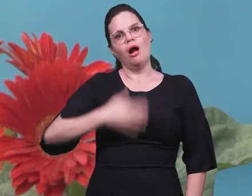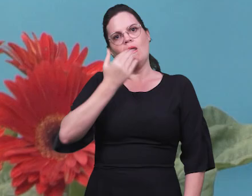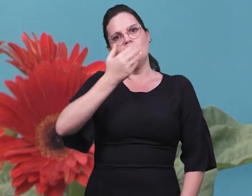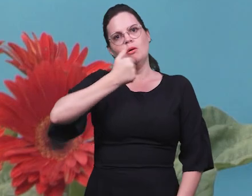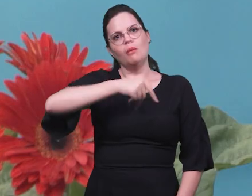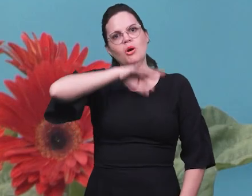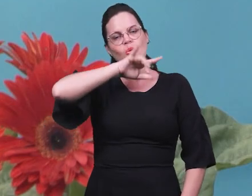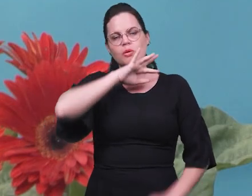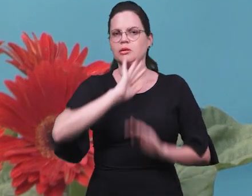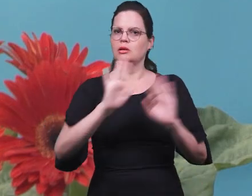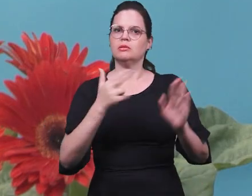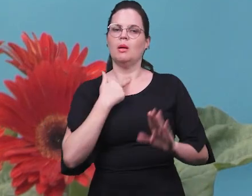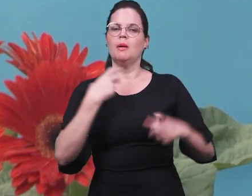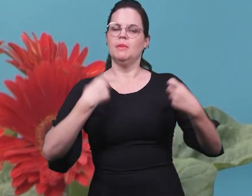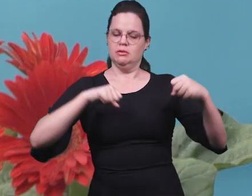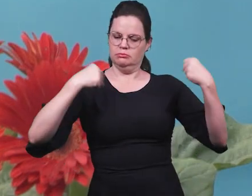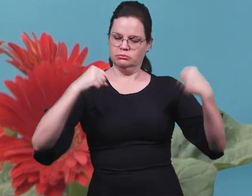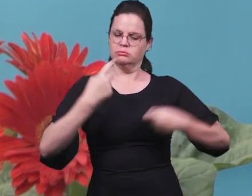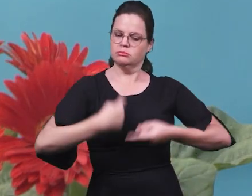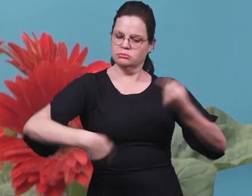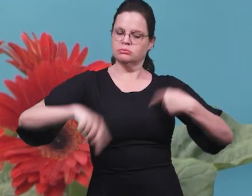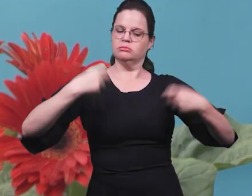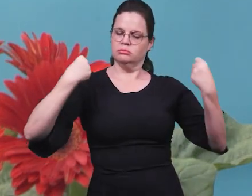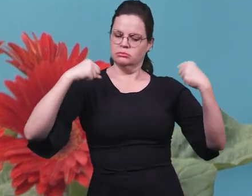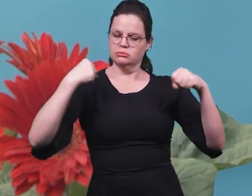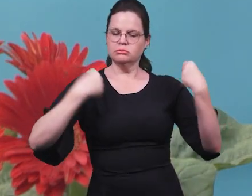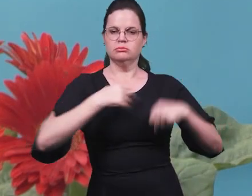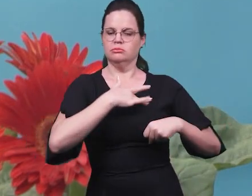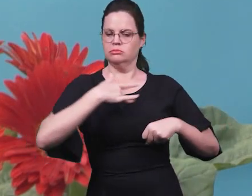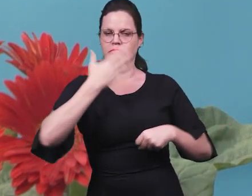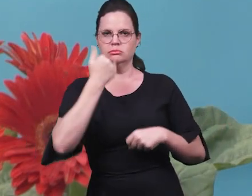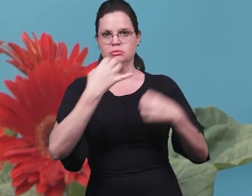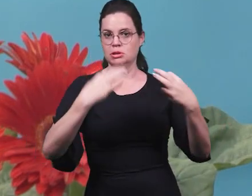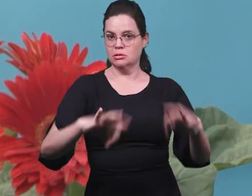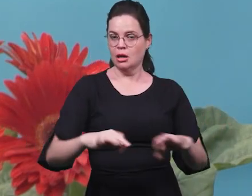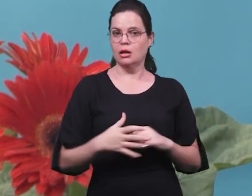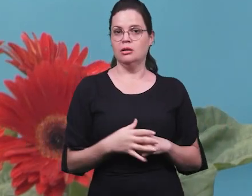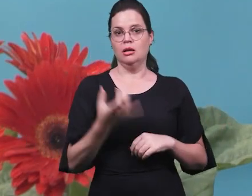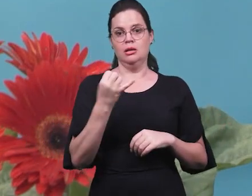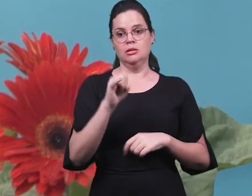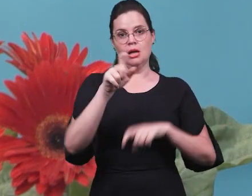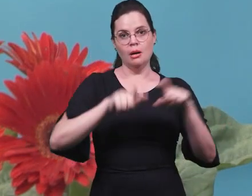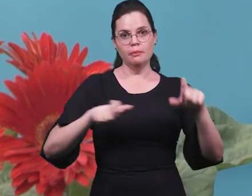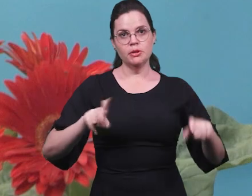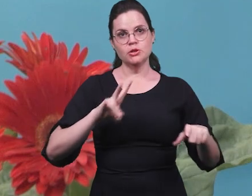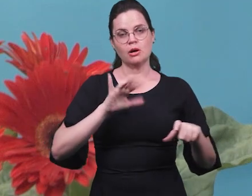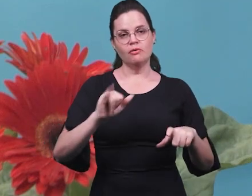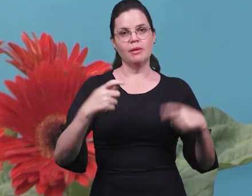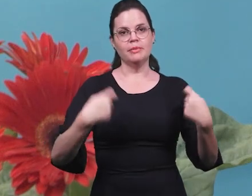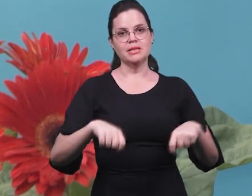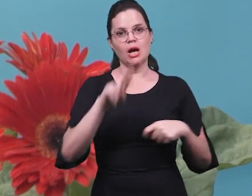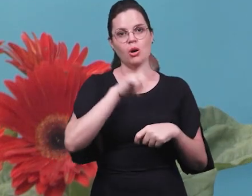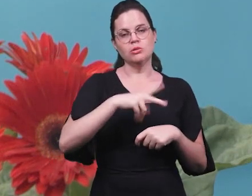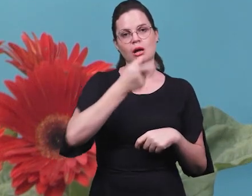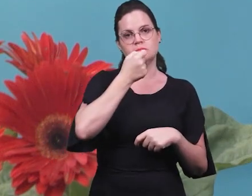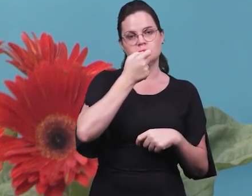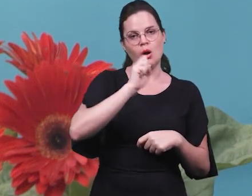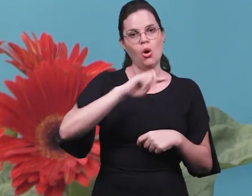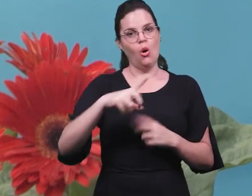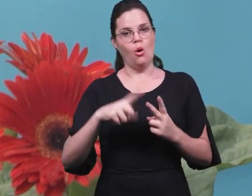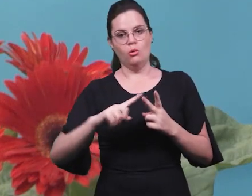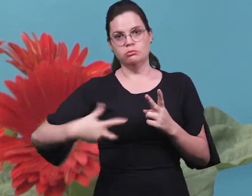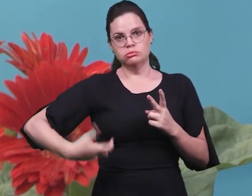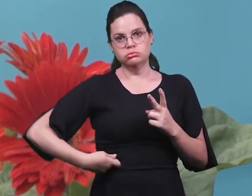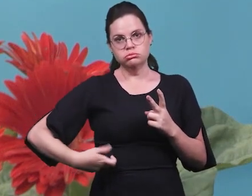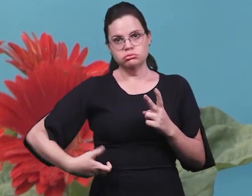isso. Mas todos têm acesso. Isso é garantido. Se o paciente vai precisar de uma dapaglifosina, de uma insulina,